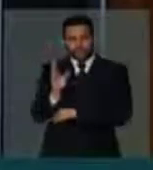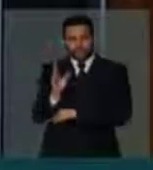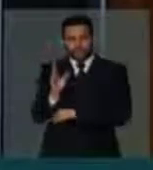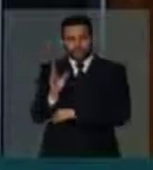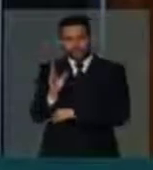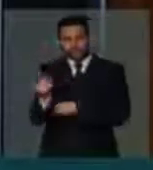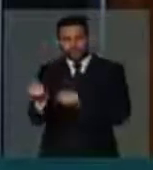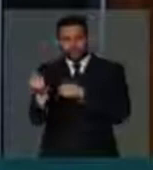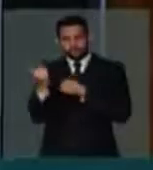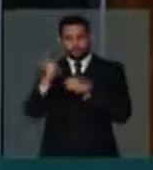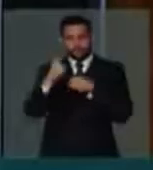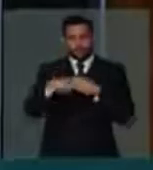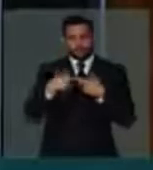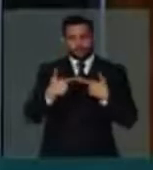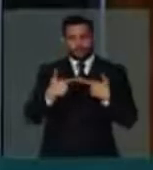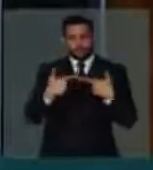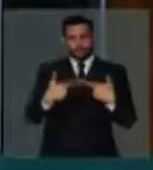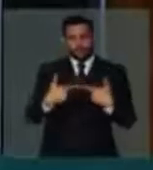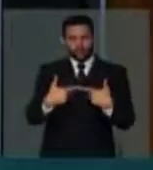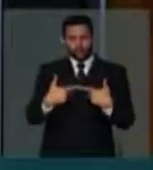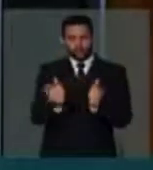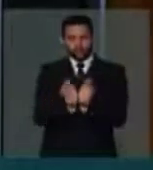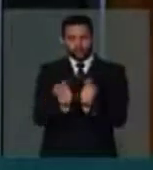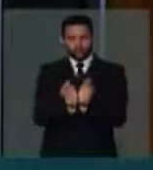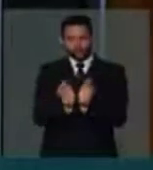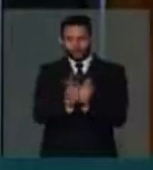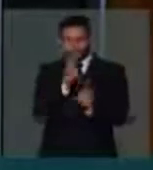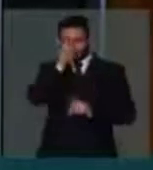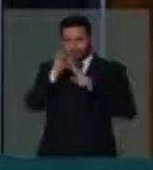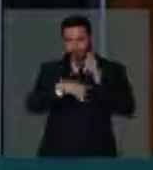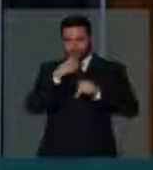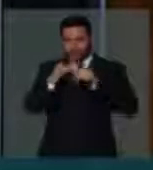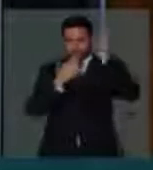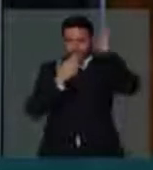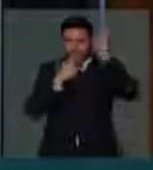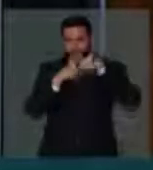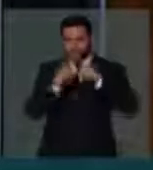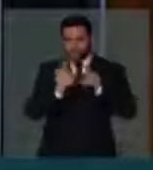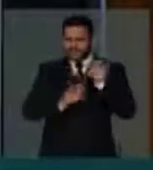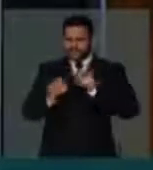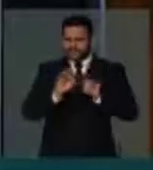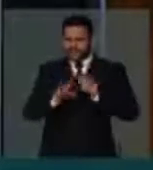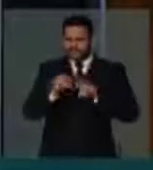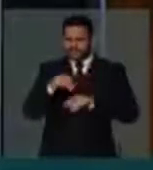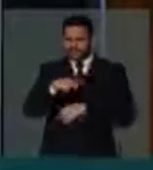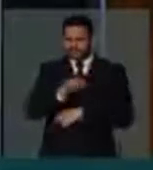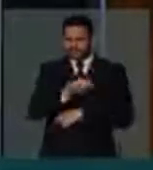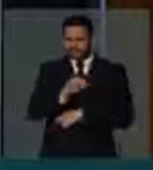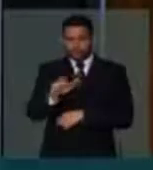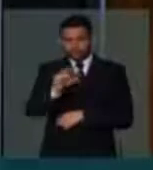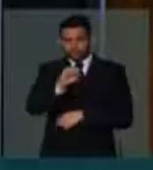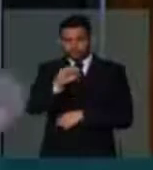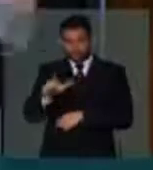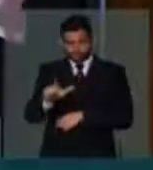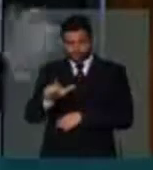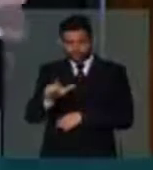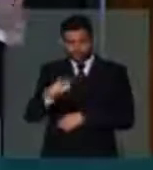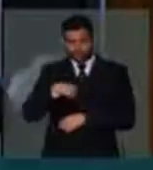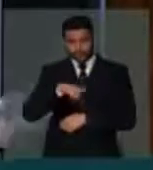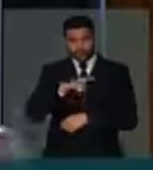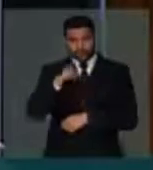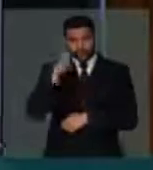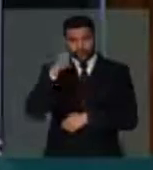grande retomada da luta das comunidades indígenas. Mas, especialmente no Mato Grosso do Sul, nós